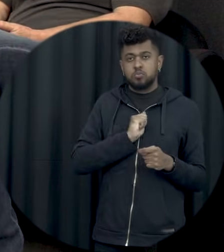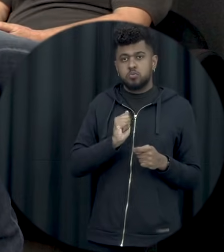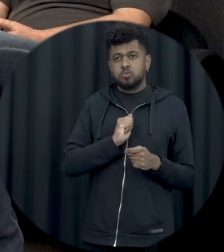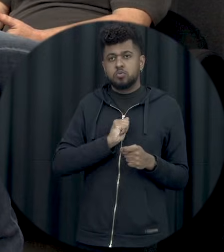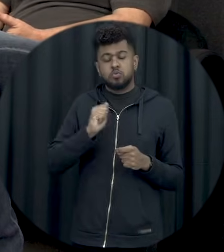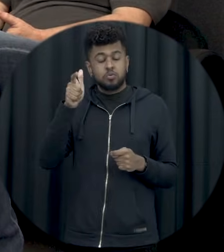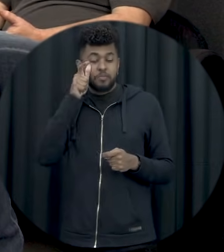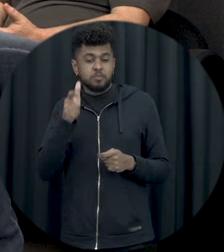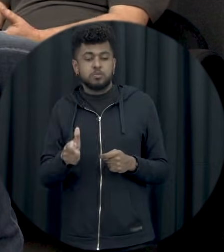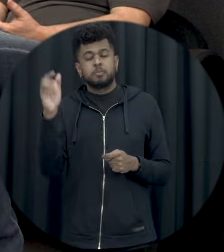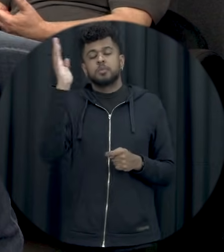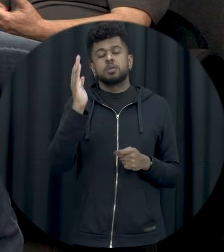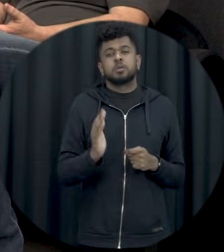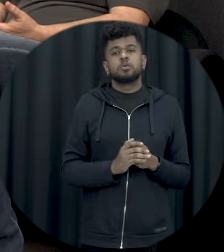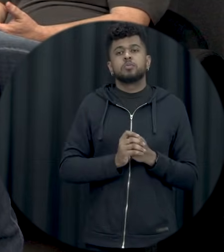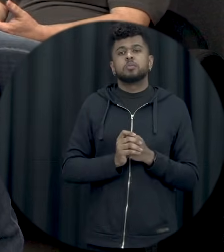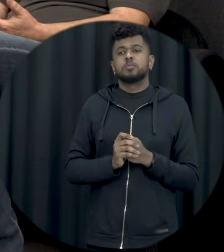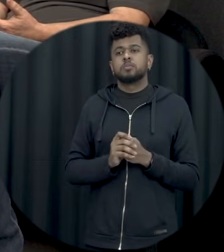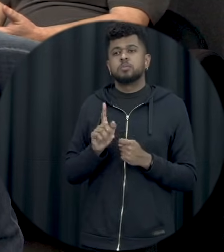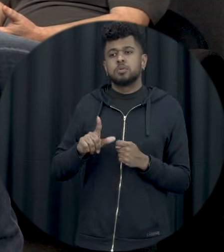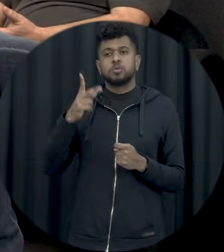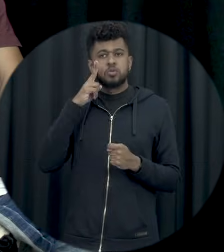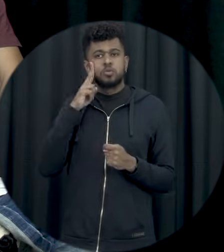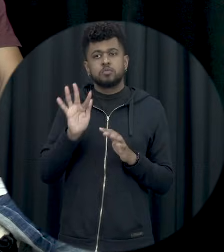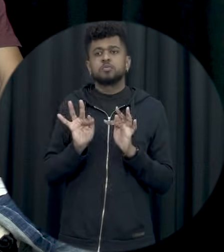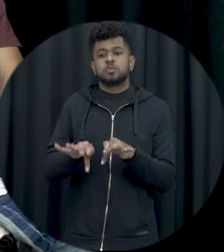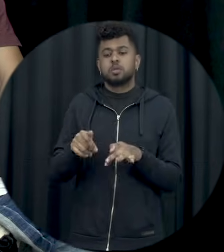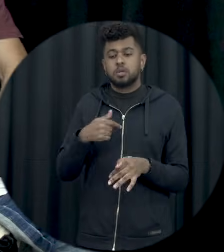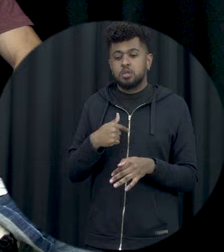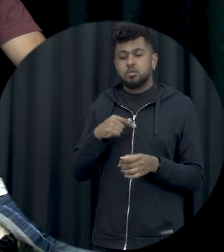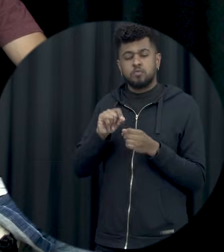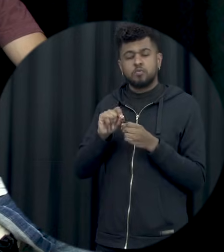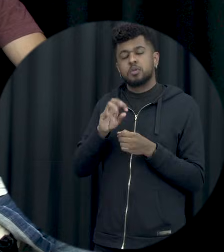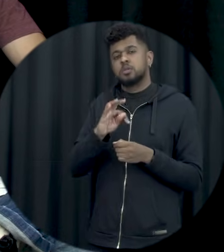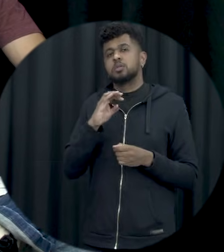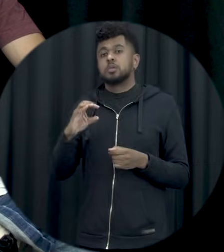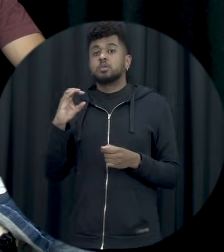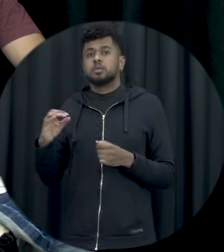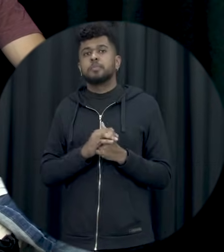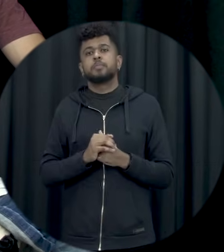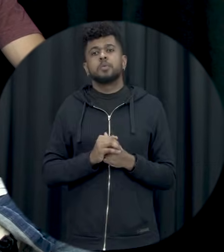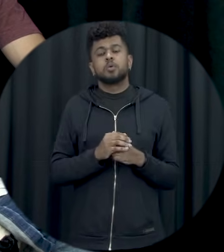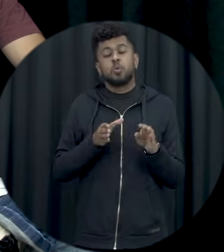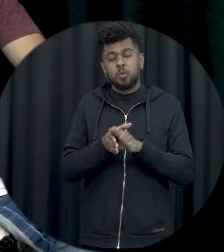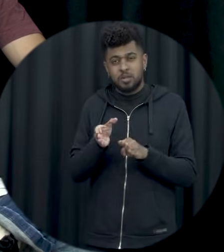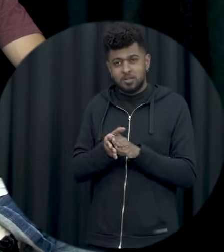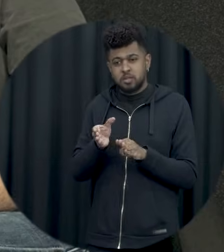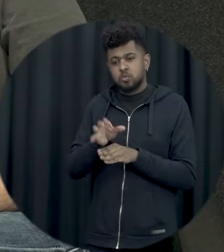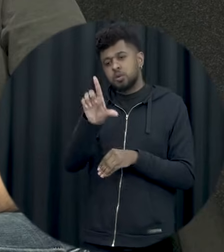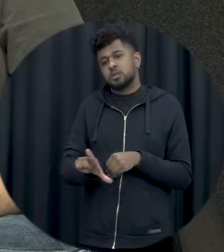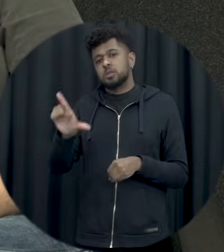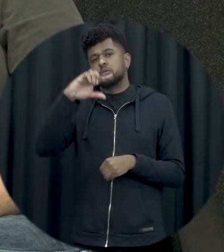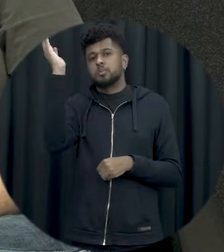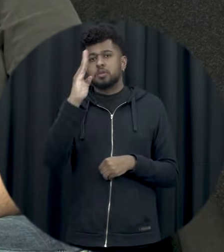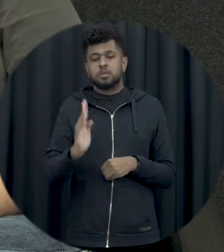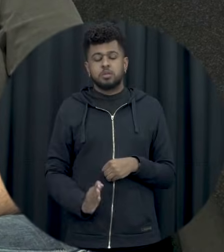pelo Brasil. Aí, moral da história, para finalizar, eu acabei fazendo um TCC com um orientador de literatura brasileira e